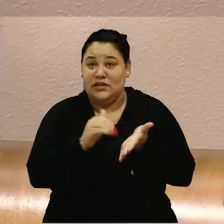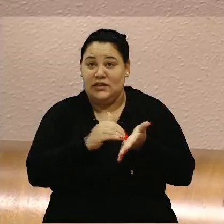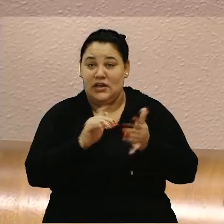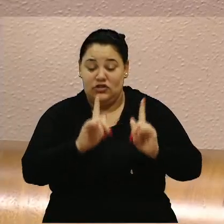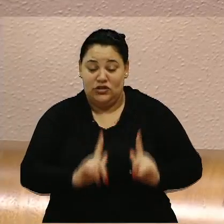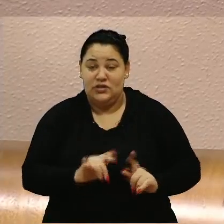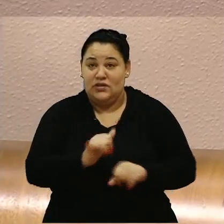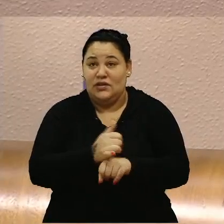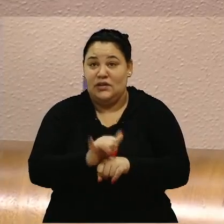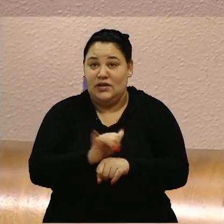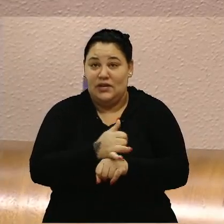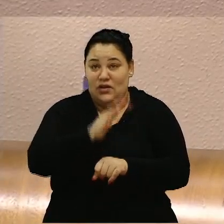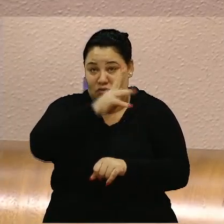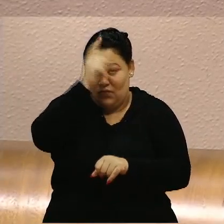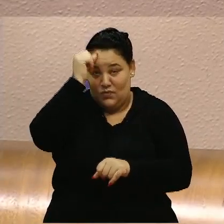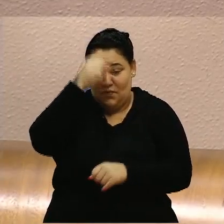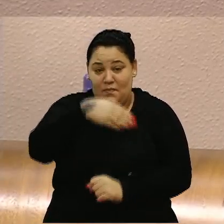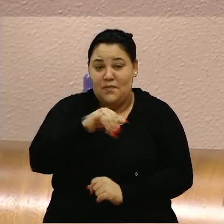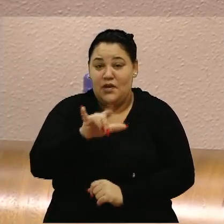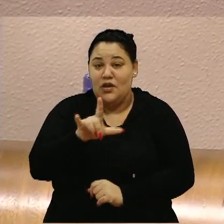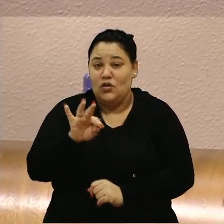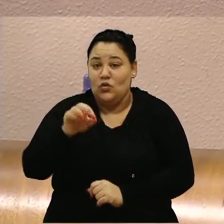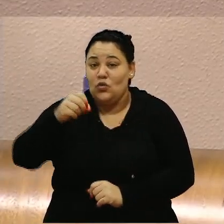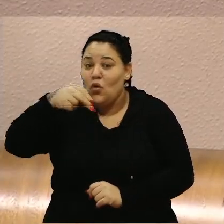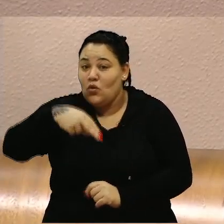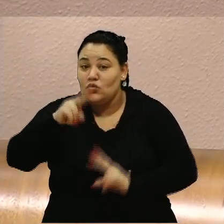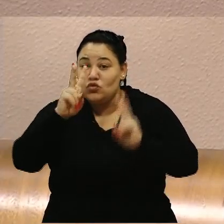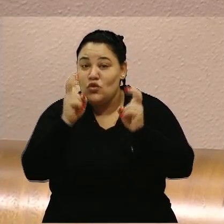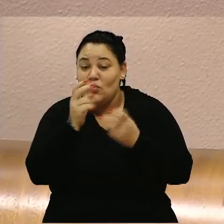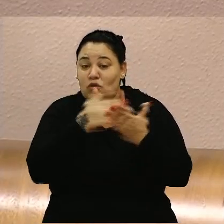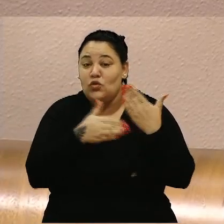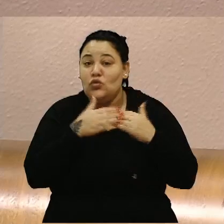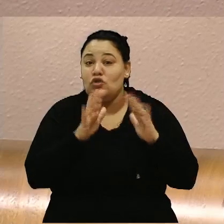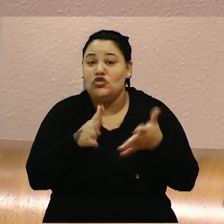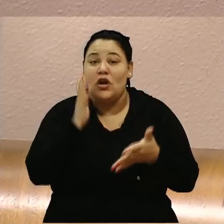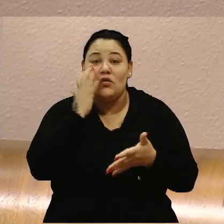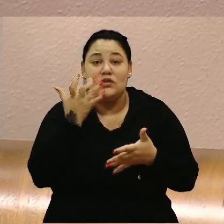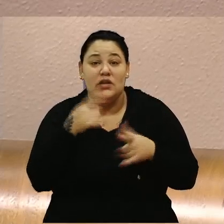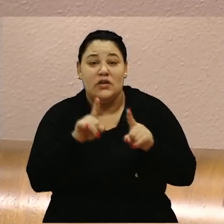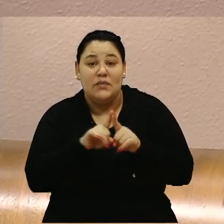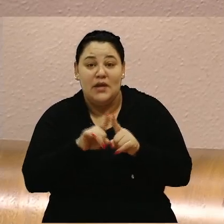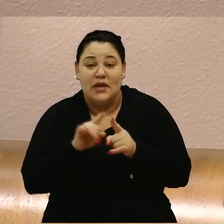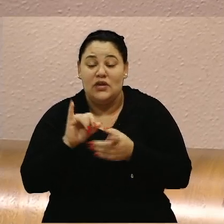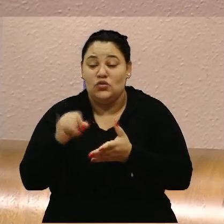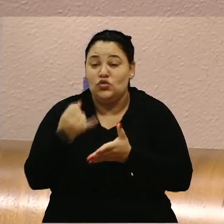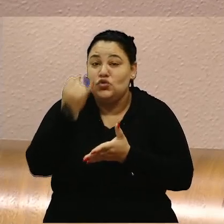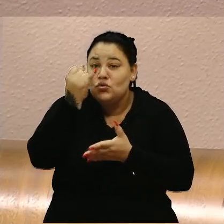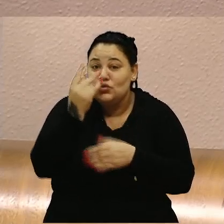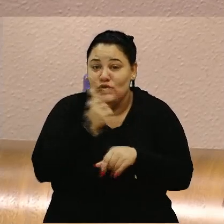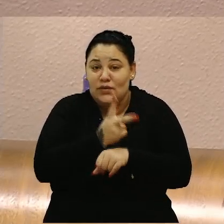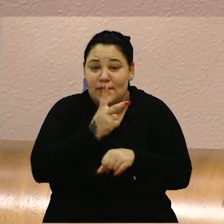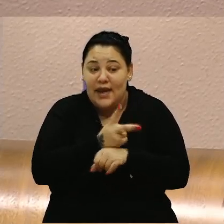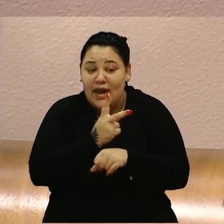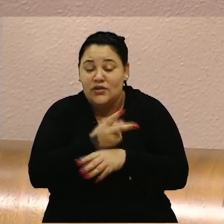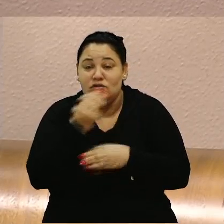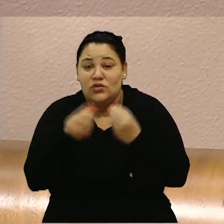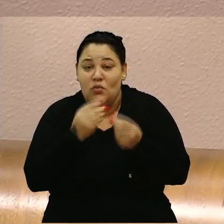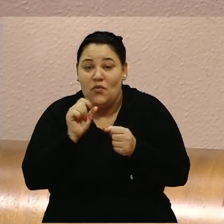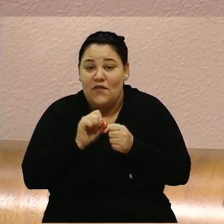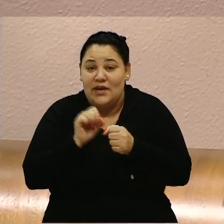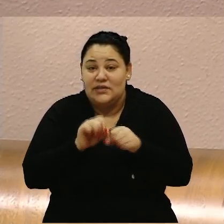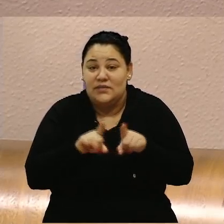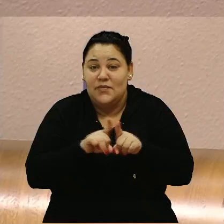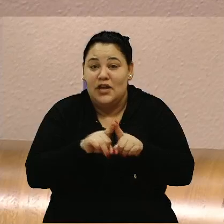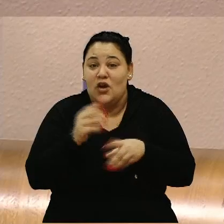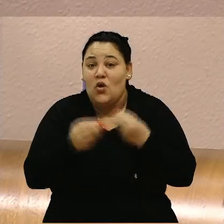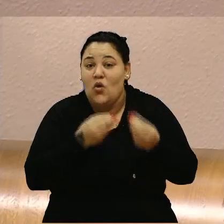nosso município, Milton Babinotti, sobre tudo isso que o senhor está comentando, os juros desse empréstimo, as condições e como isso vai